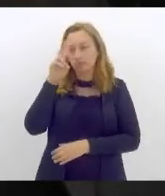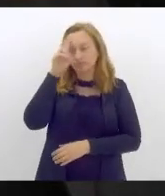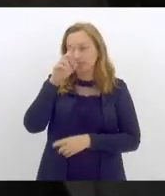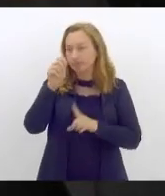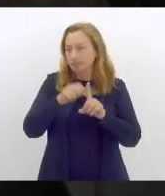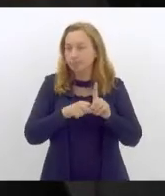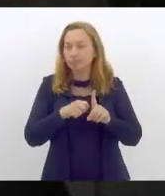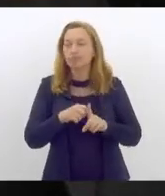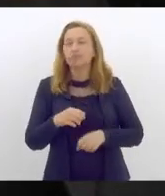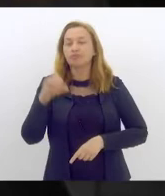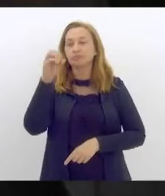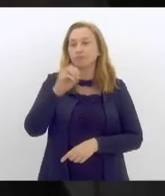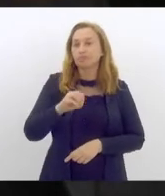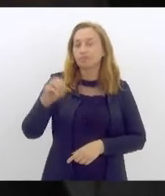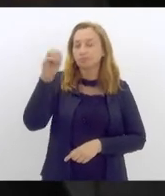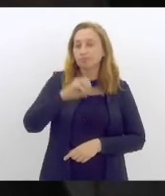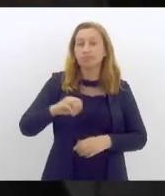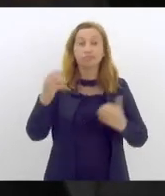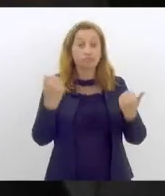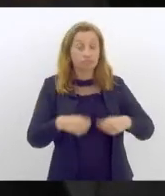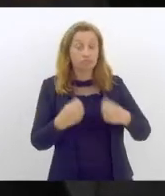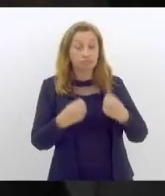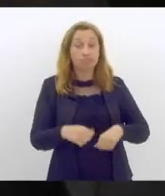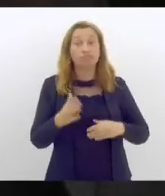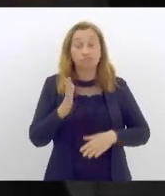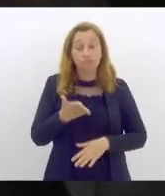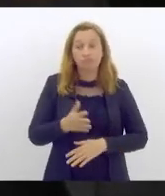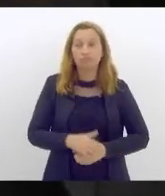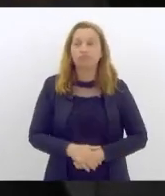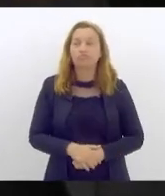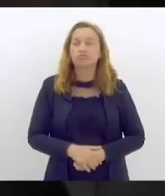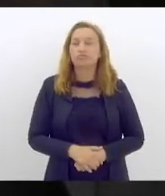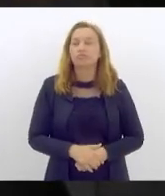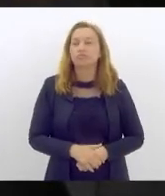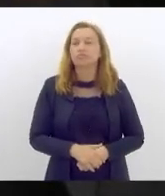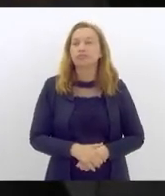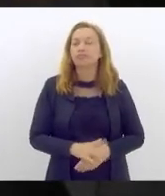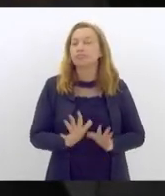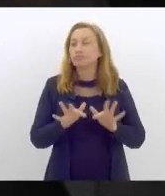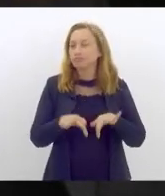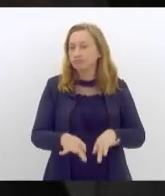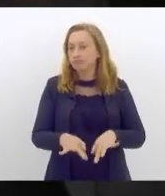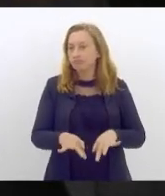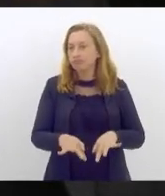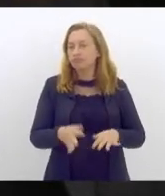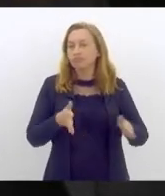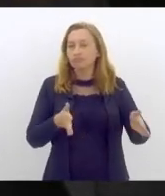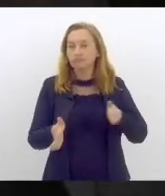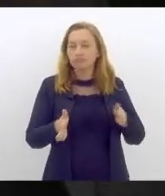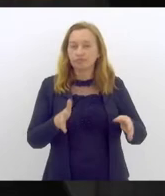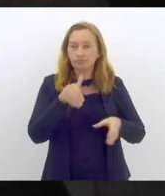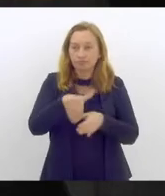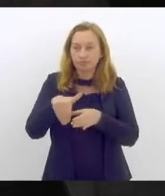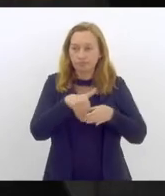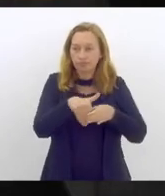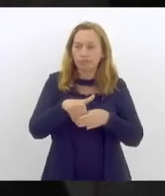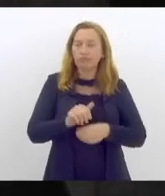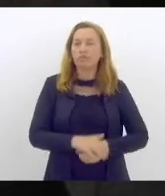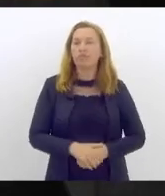a necessidade já que a gente tá finalizando o período eleitoral